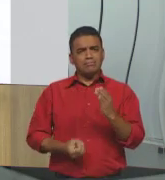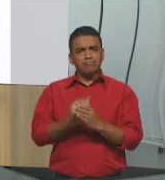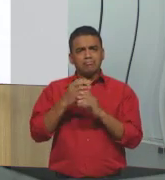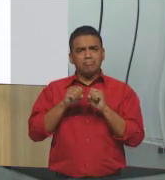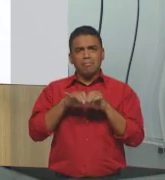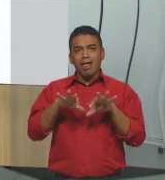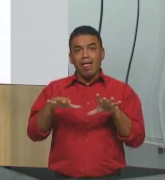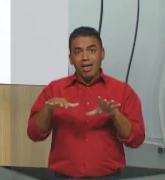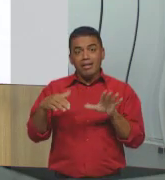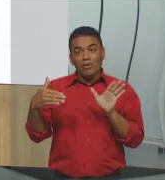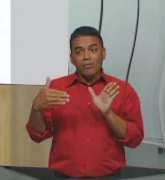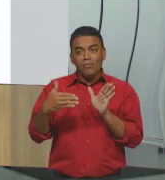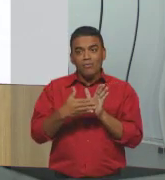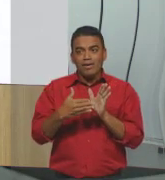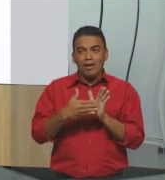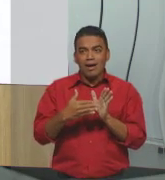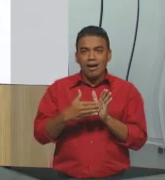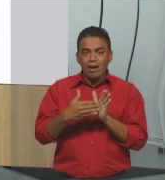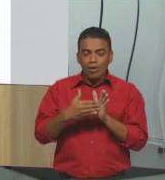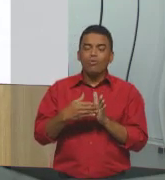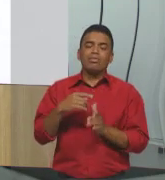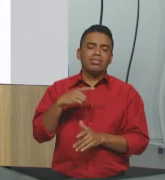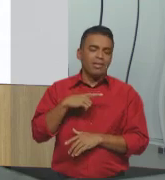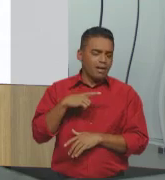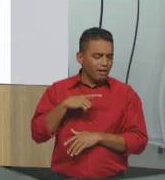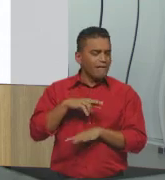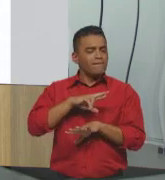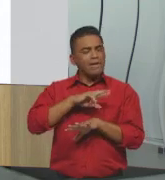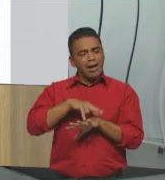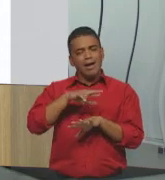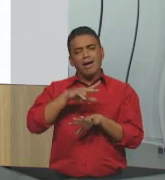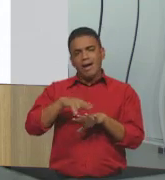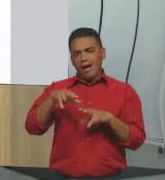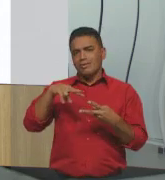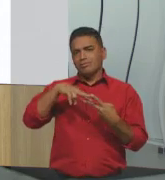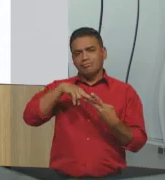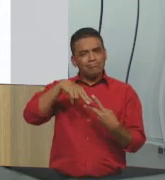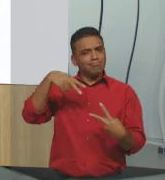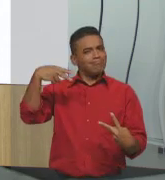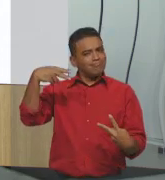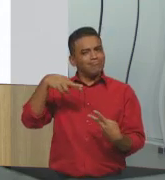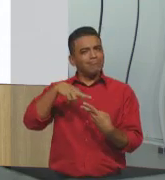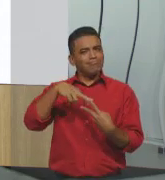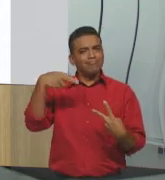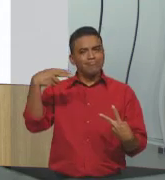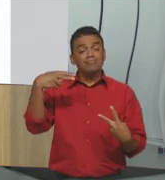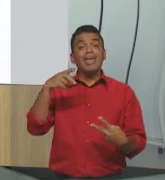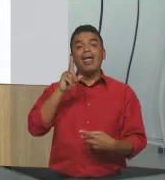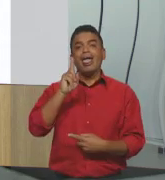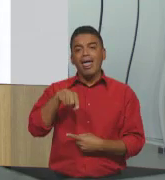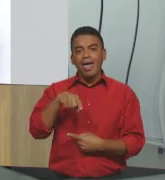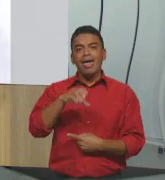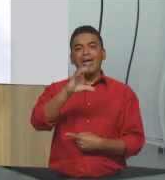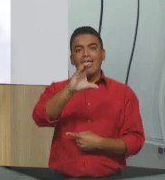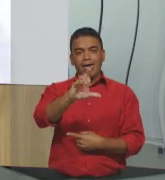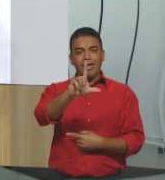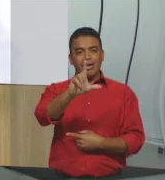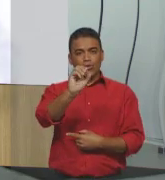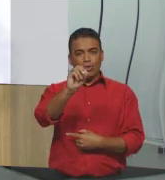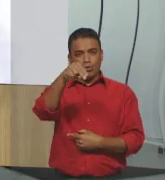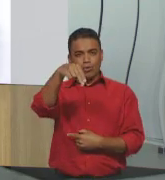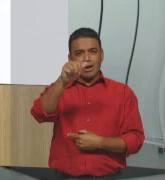final desse processo, eu terei várias cópias desse fragmento de DNA. Isso, então, vai ser uma clonagem